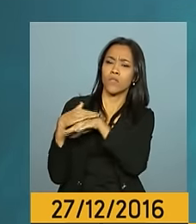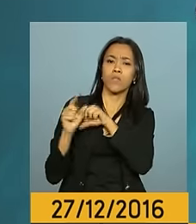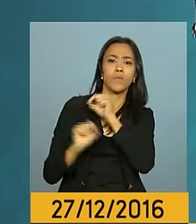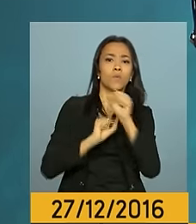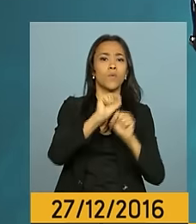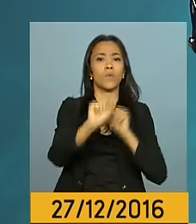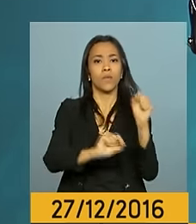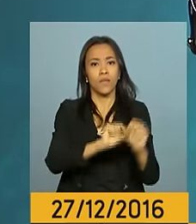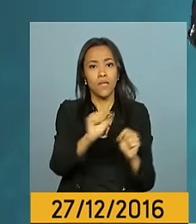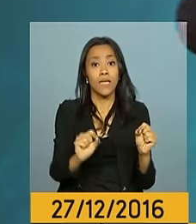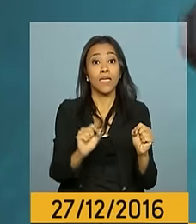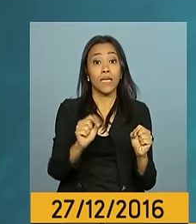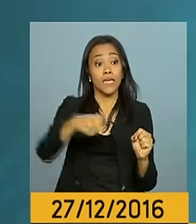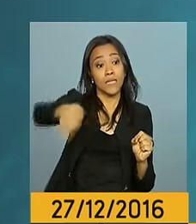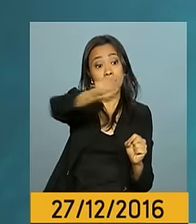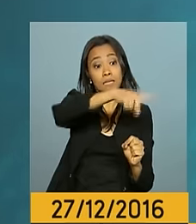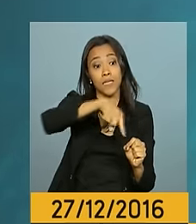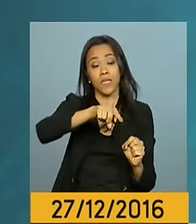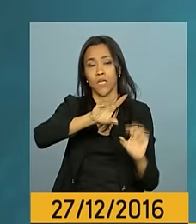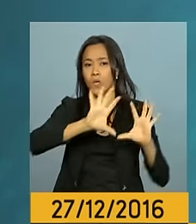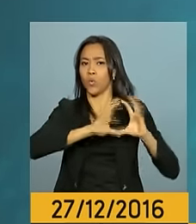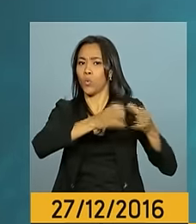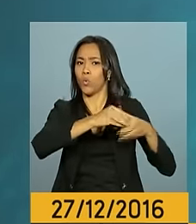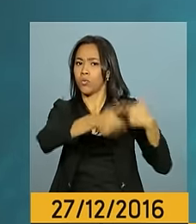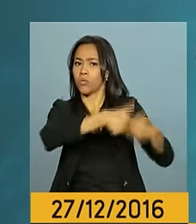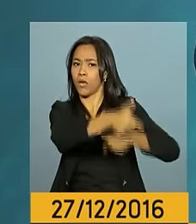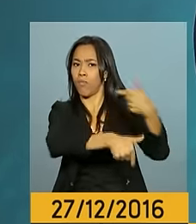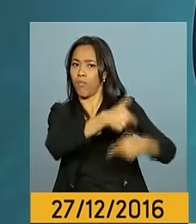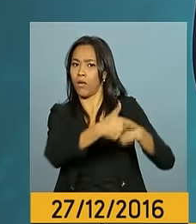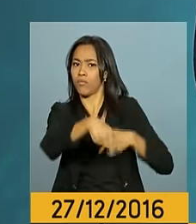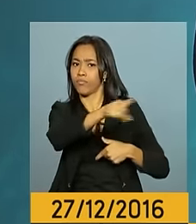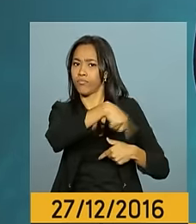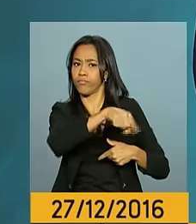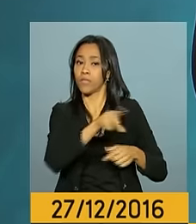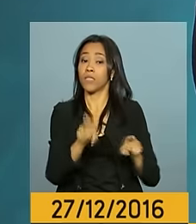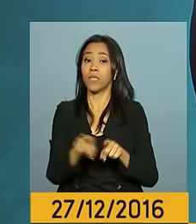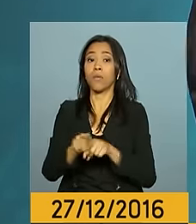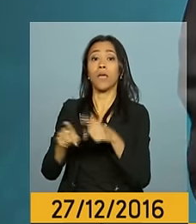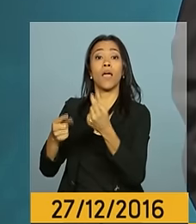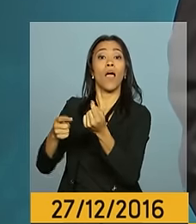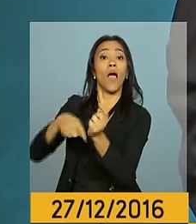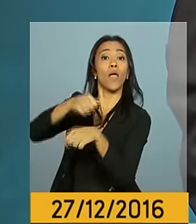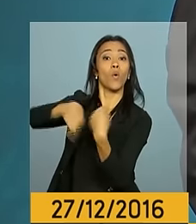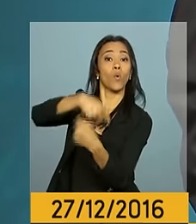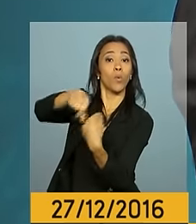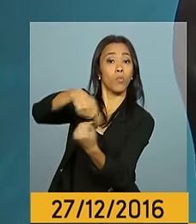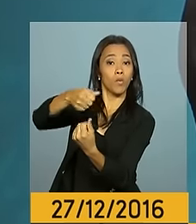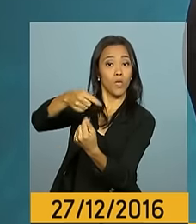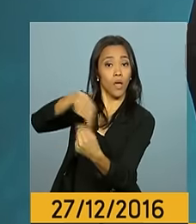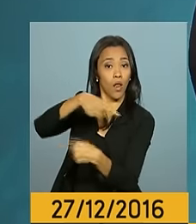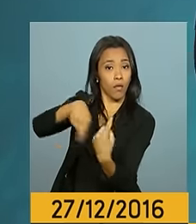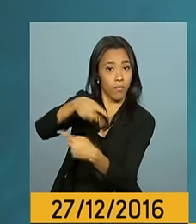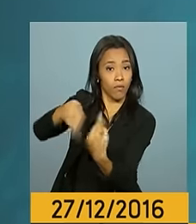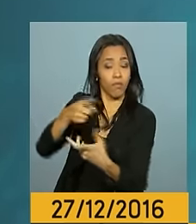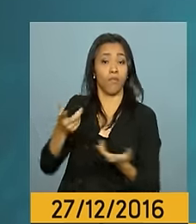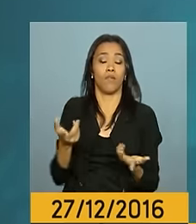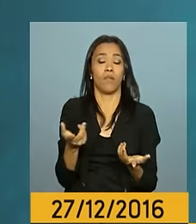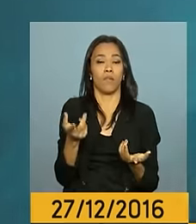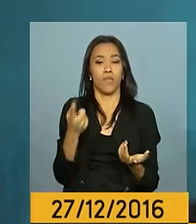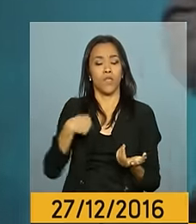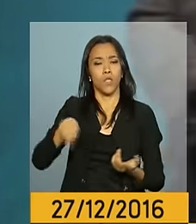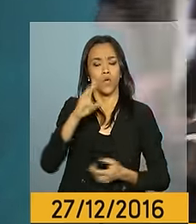necessidade dos Trabalhadores de um lado e a necessidade da economia de outro lado nós verificamos